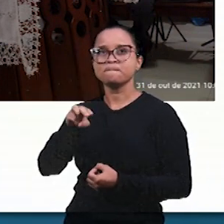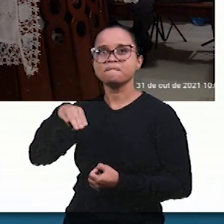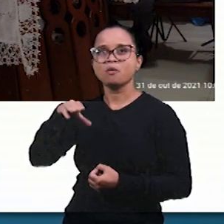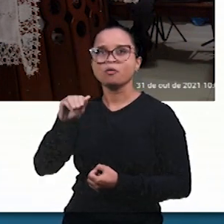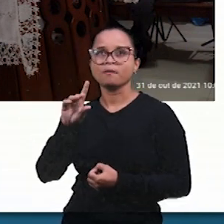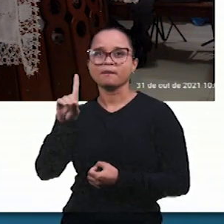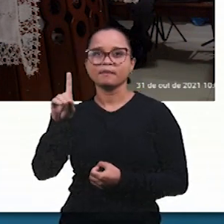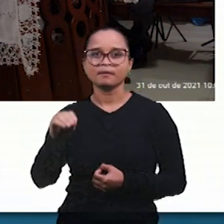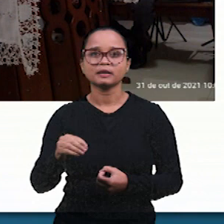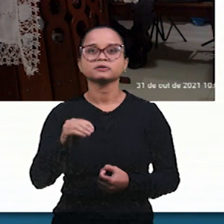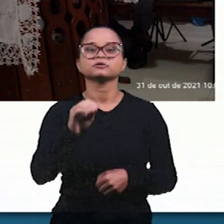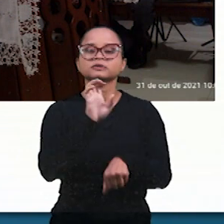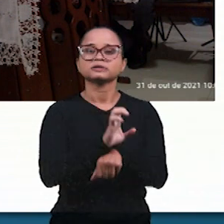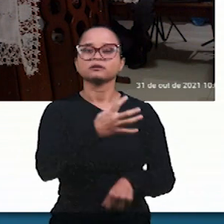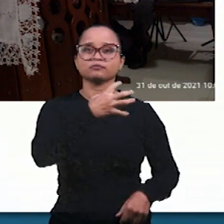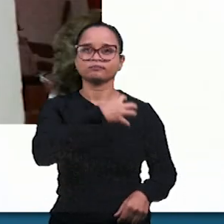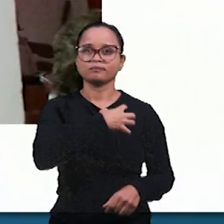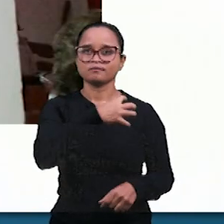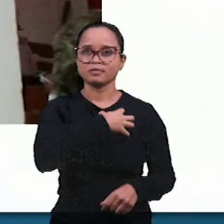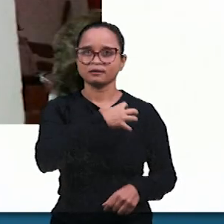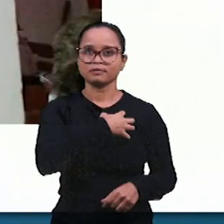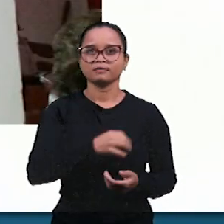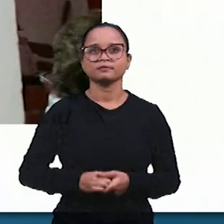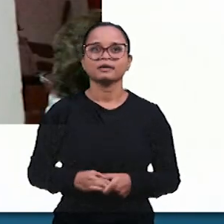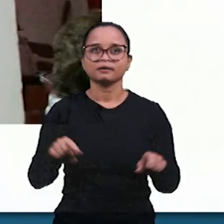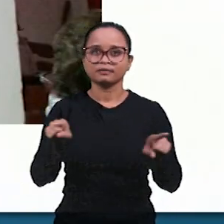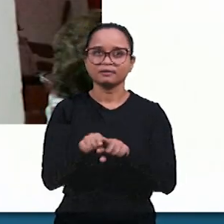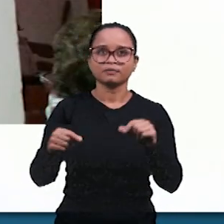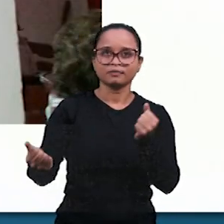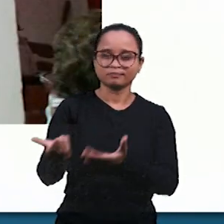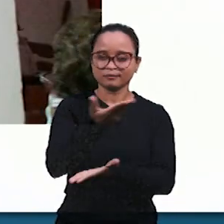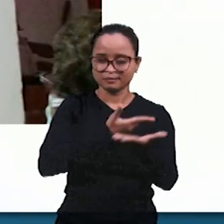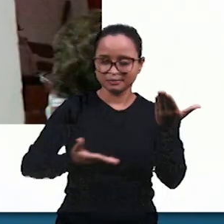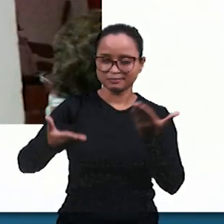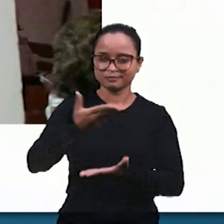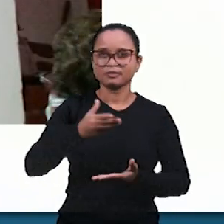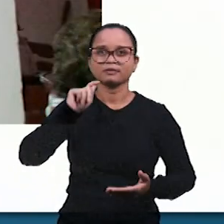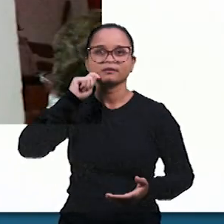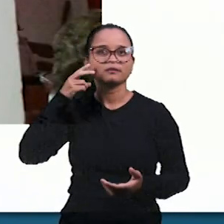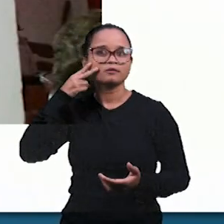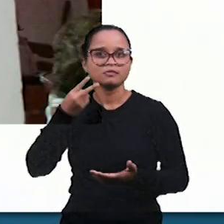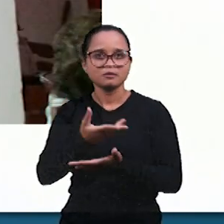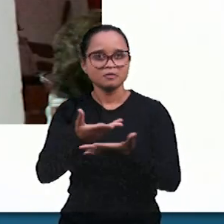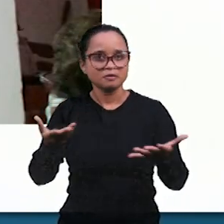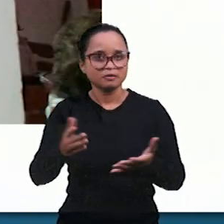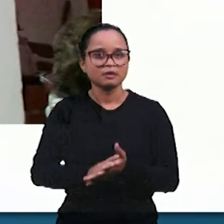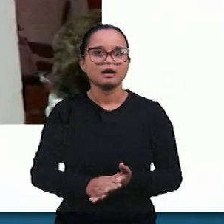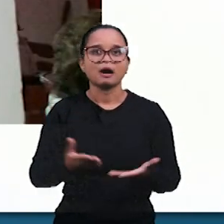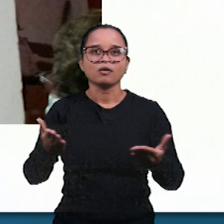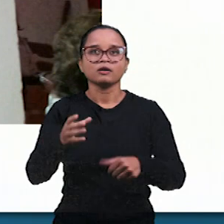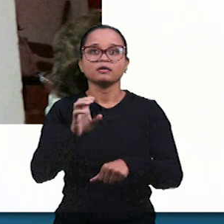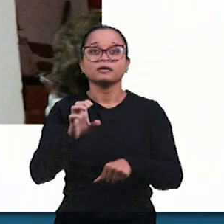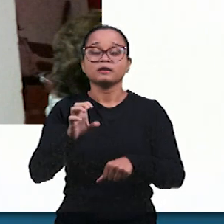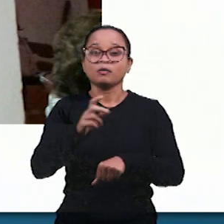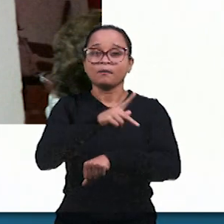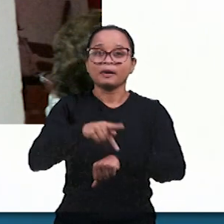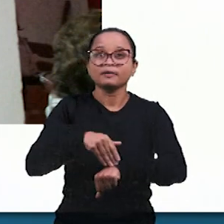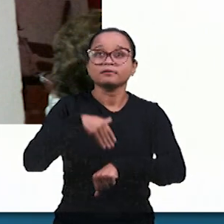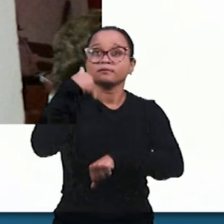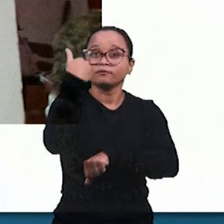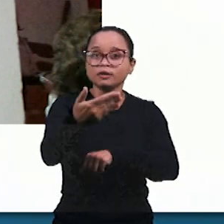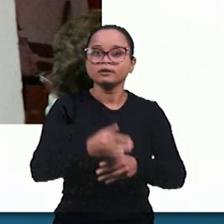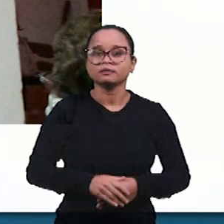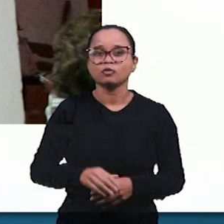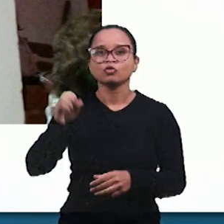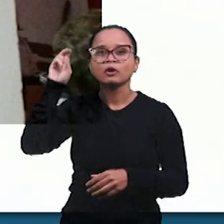abraço aos irmãos do estado da Bahia, também participando desse momento de ceia. Agora a gente vai para o exterior. Essa é a igreja de Montevidéu,